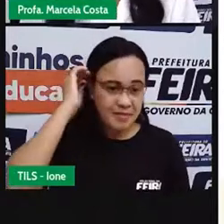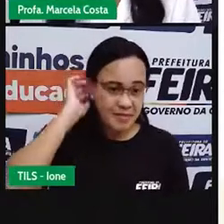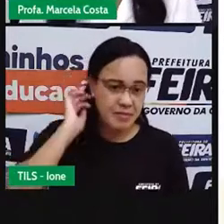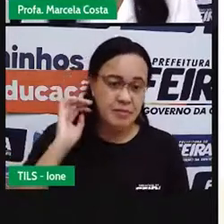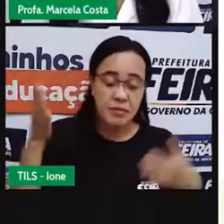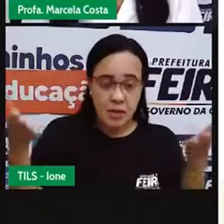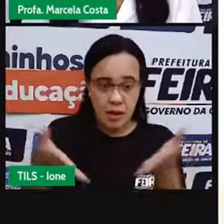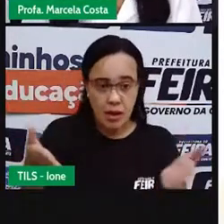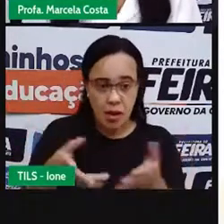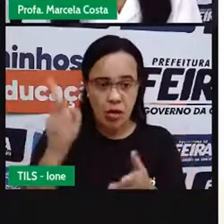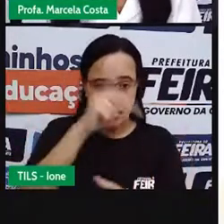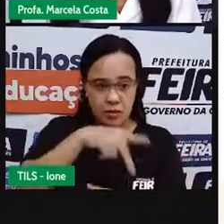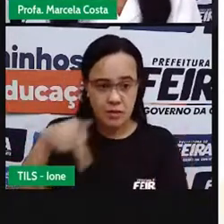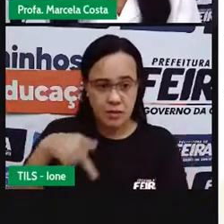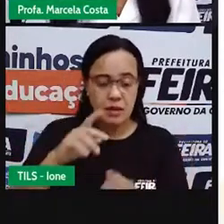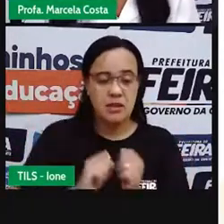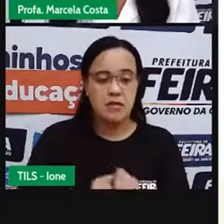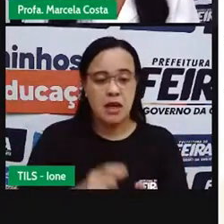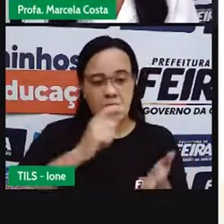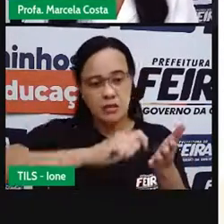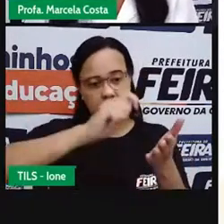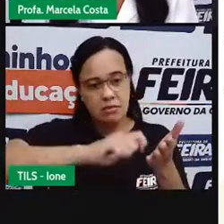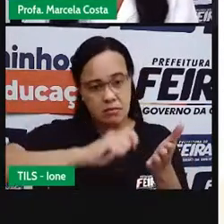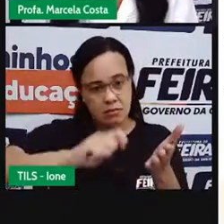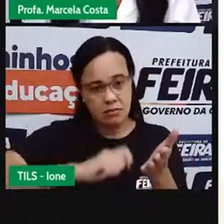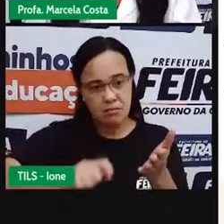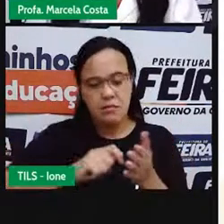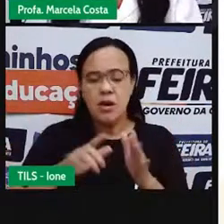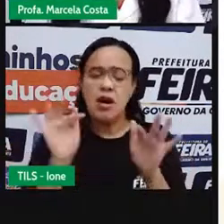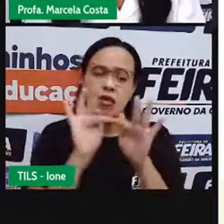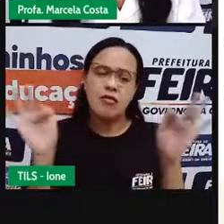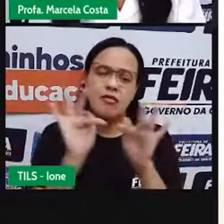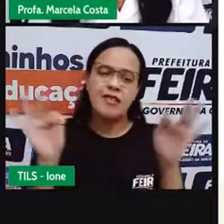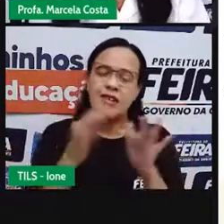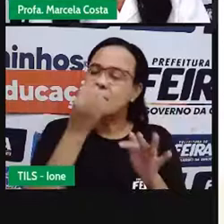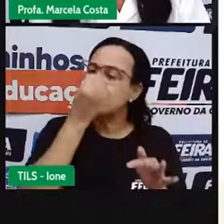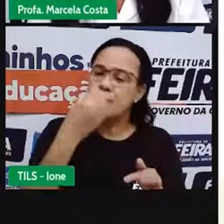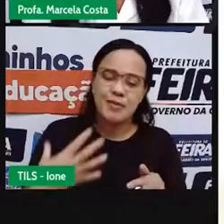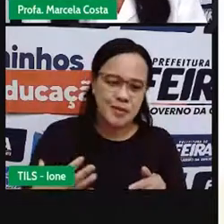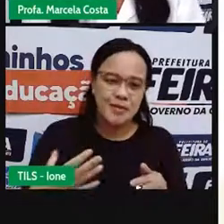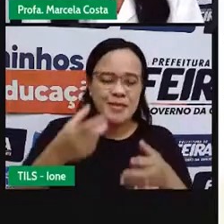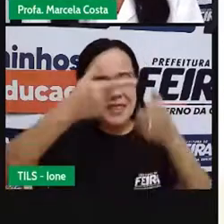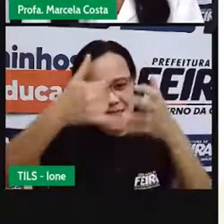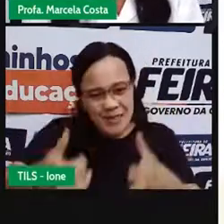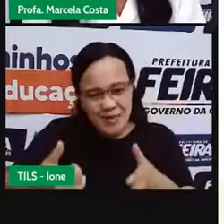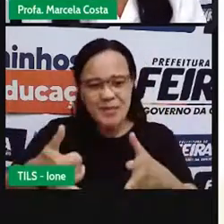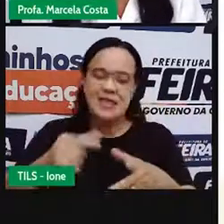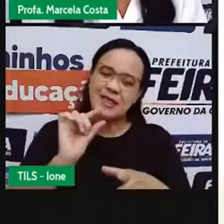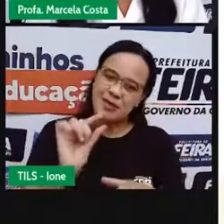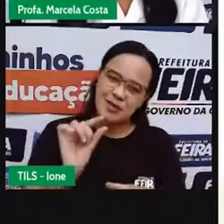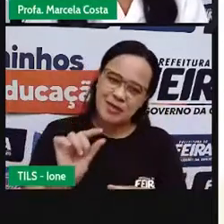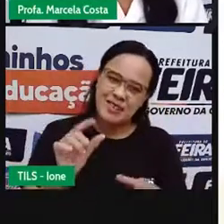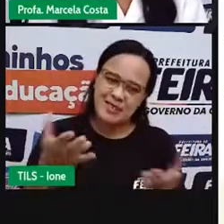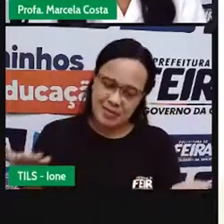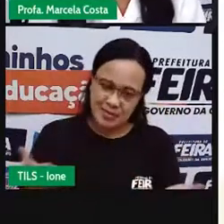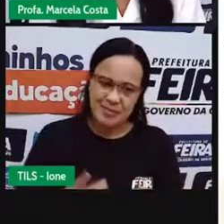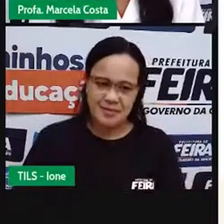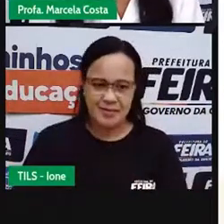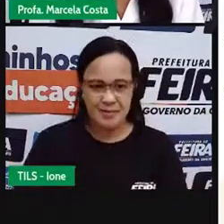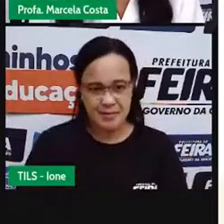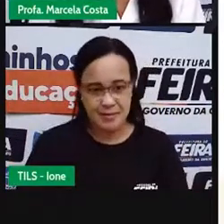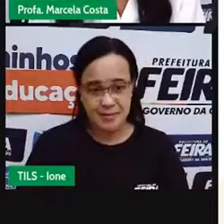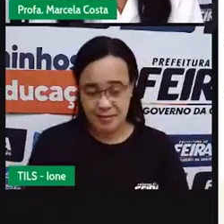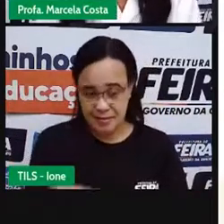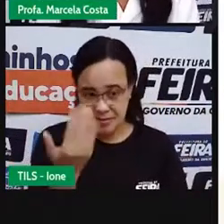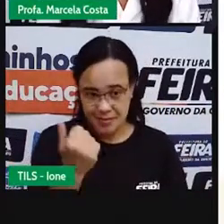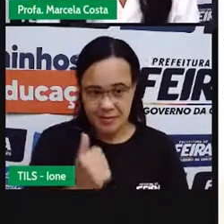Eu vou agora escrever com vocês uma frase que fala um pouco sobre isso.